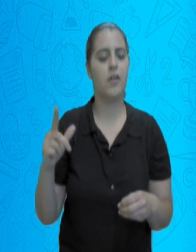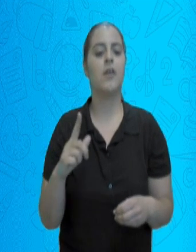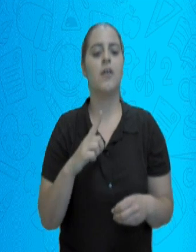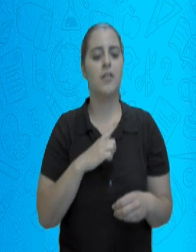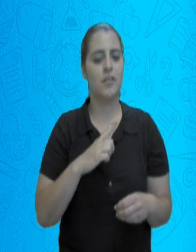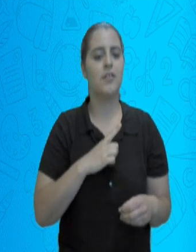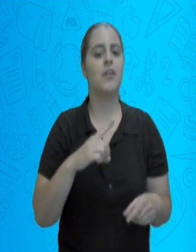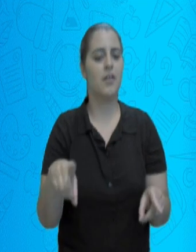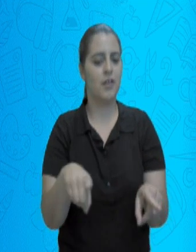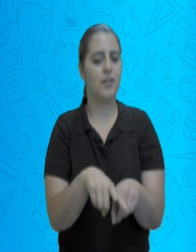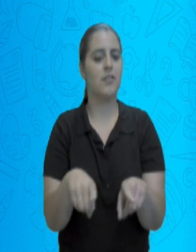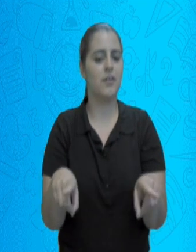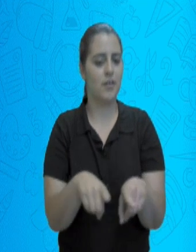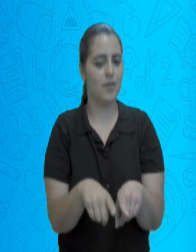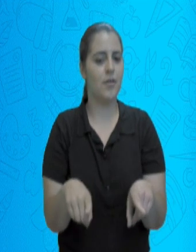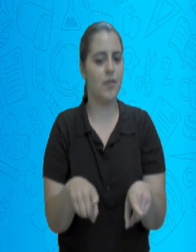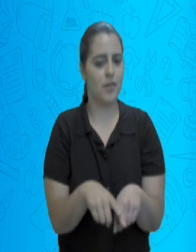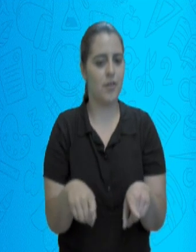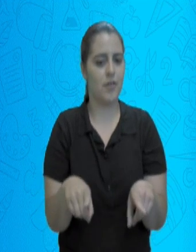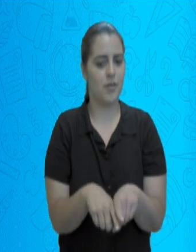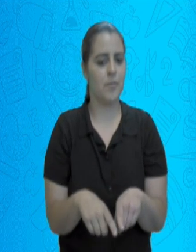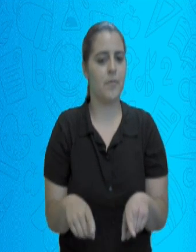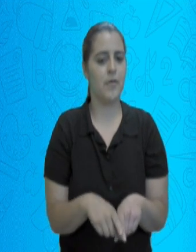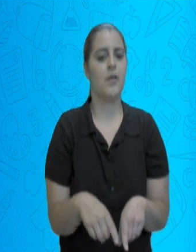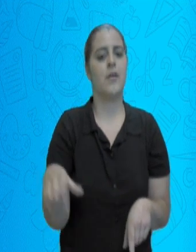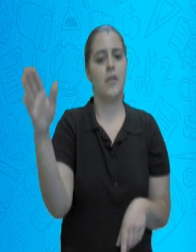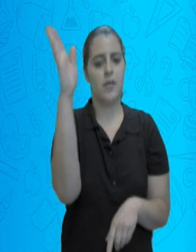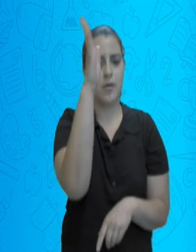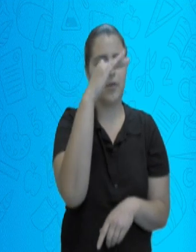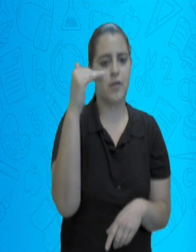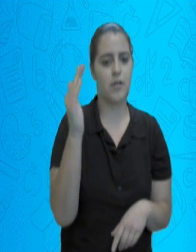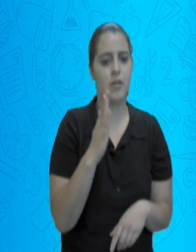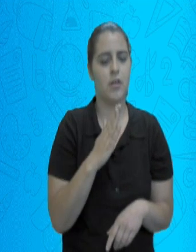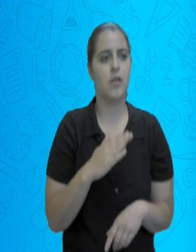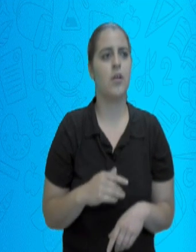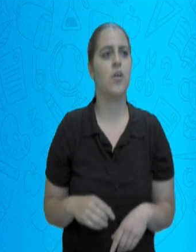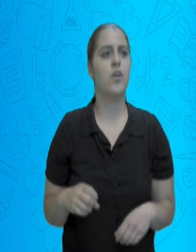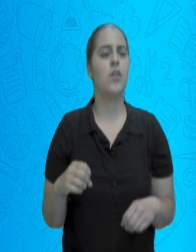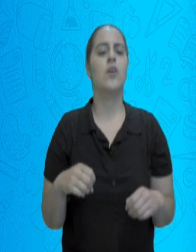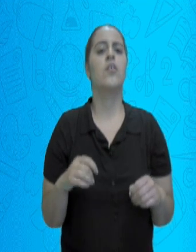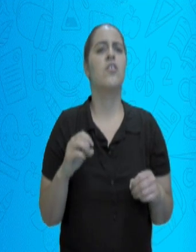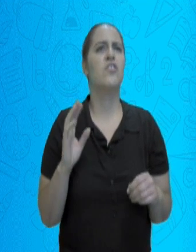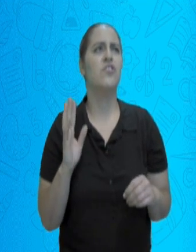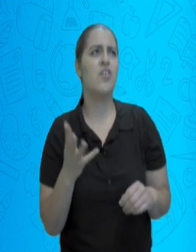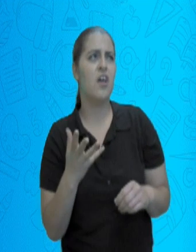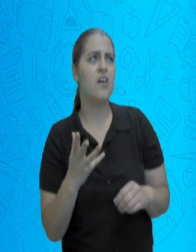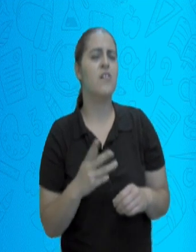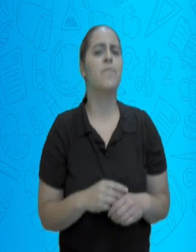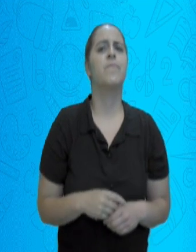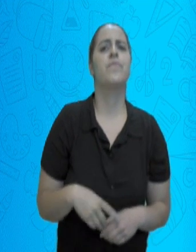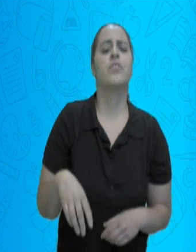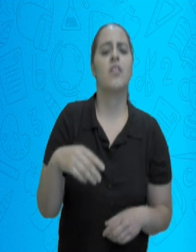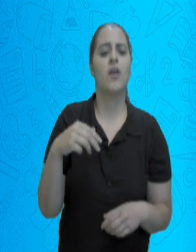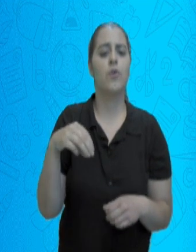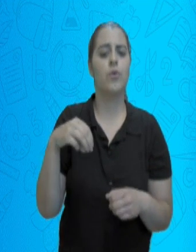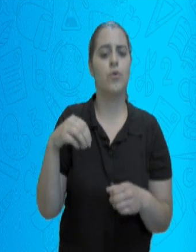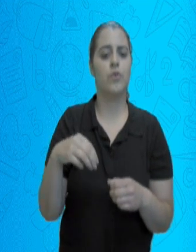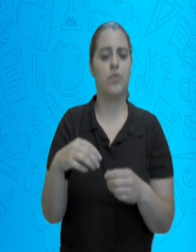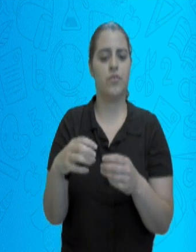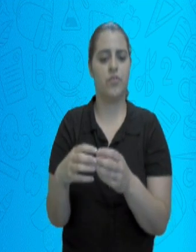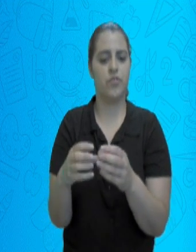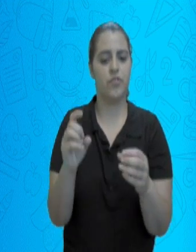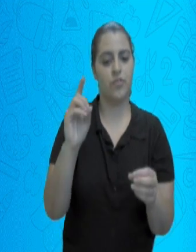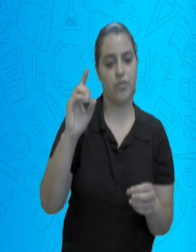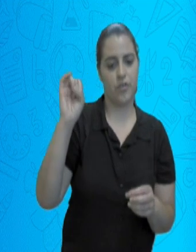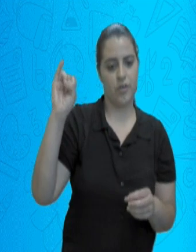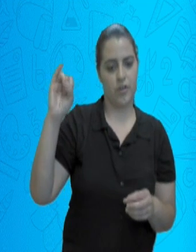Valadares, o município, ele possui uma bandeira. Já os distritos menores, as regiões